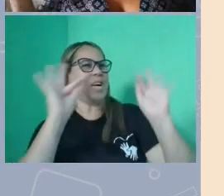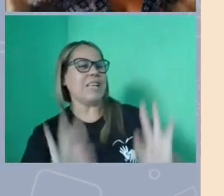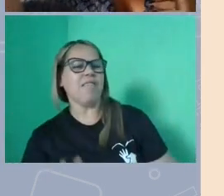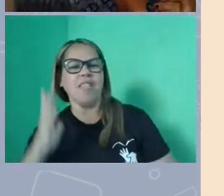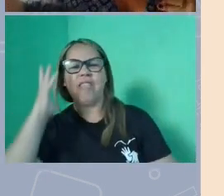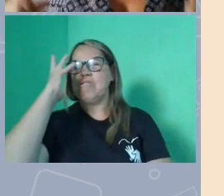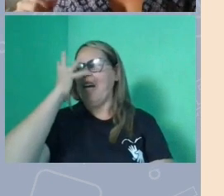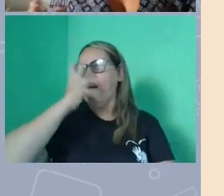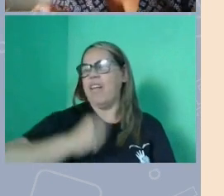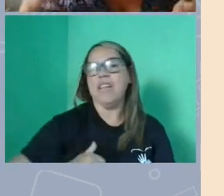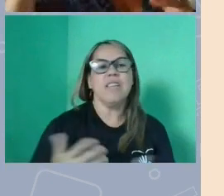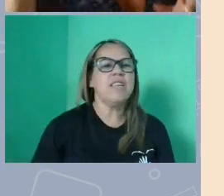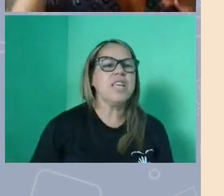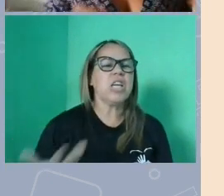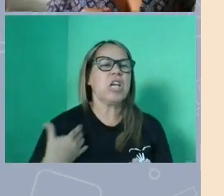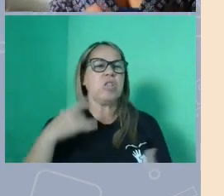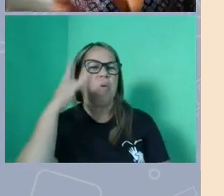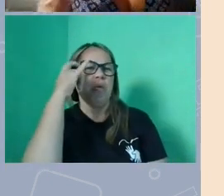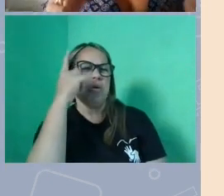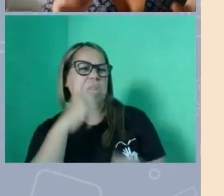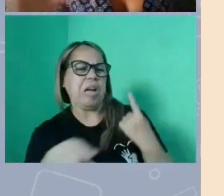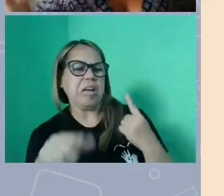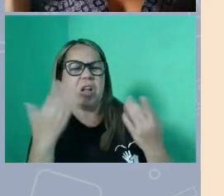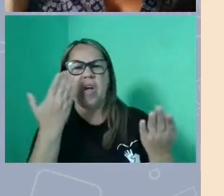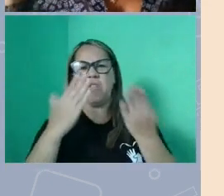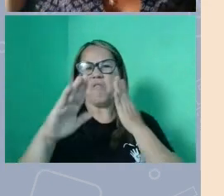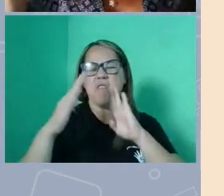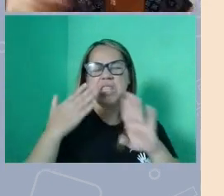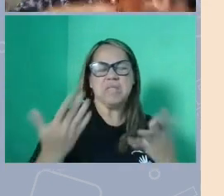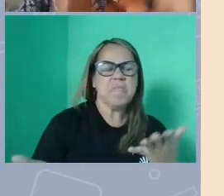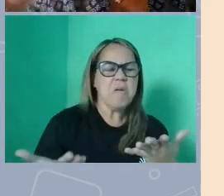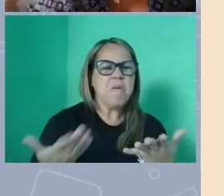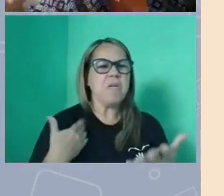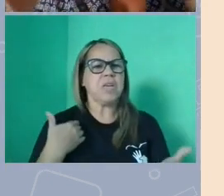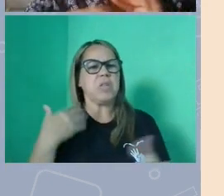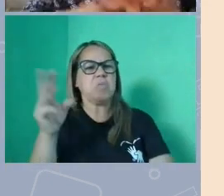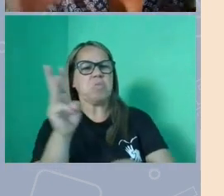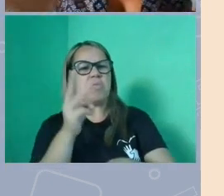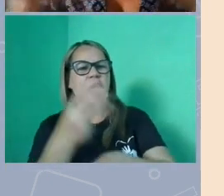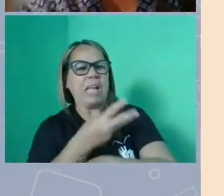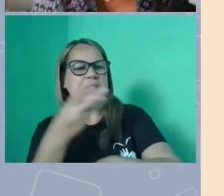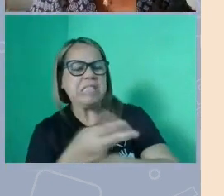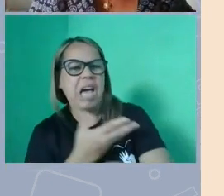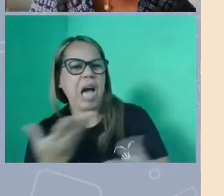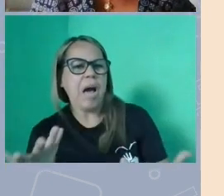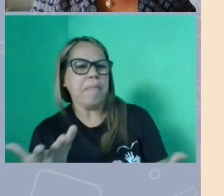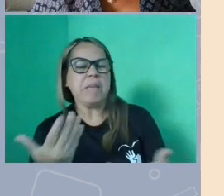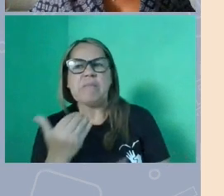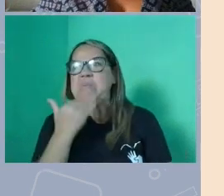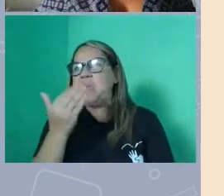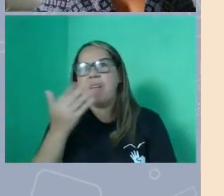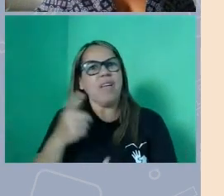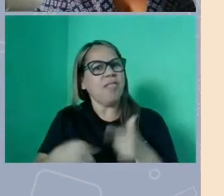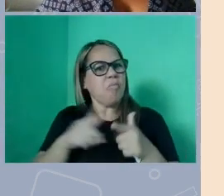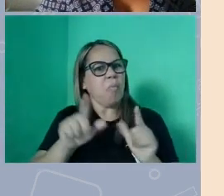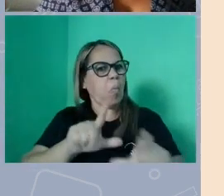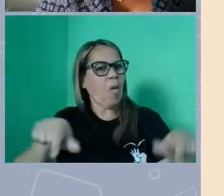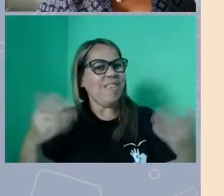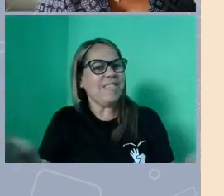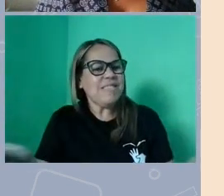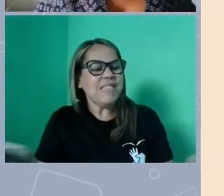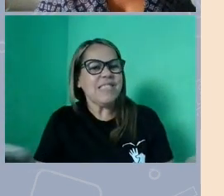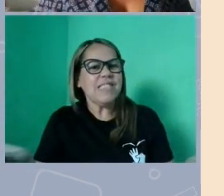né lá no instagram no facebook no whatsapp todo mundo né ninguém tem problema ali né